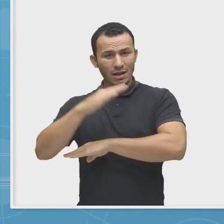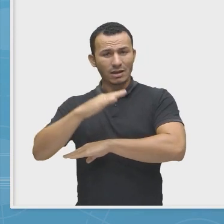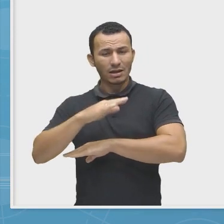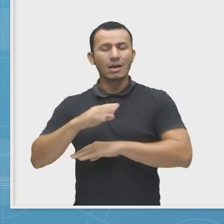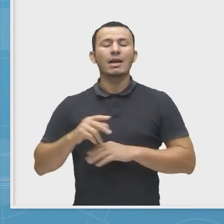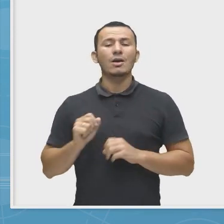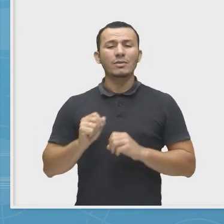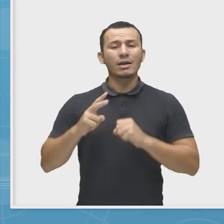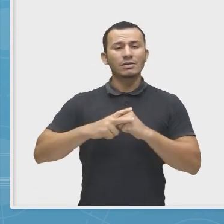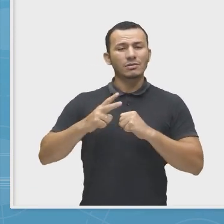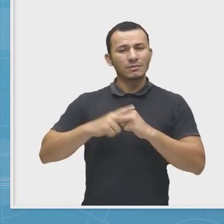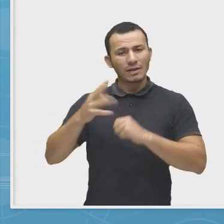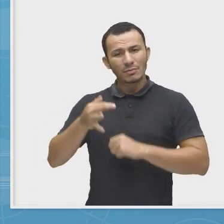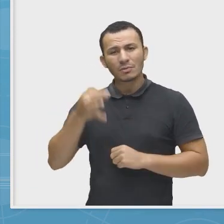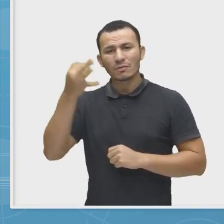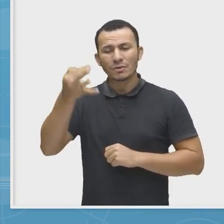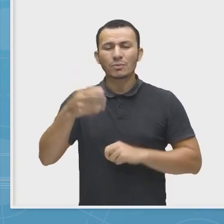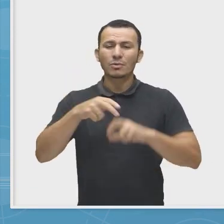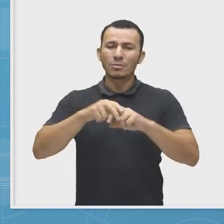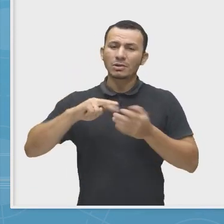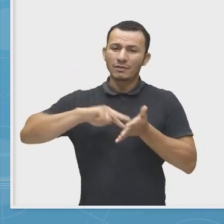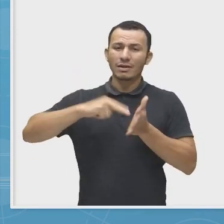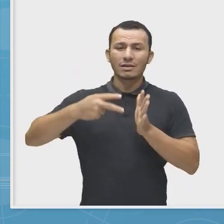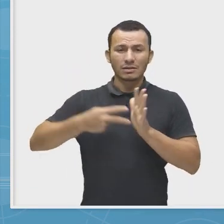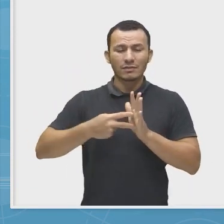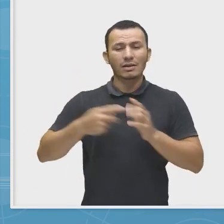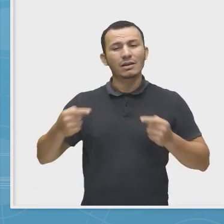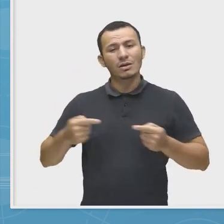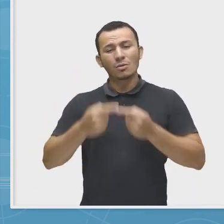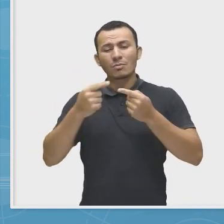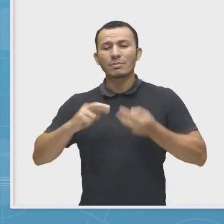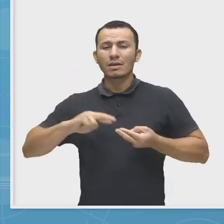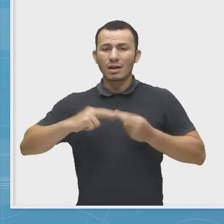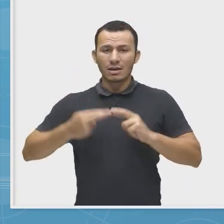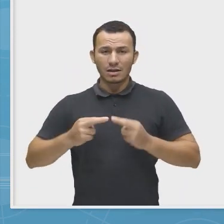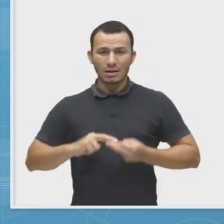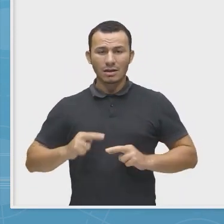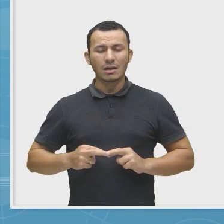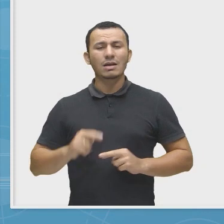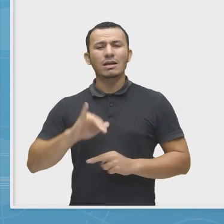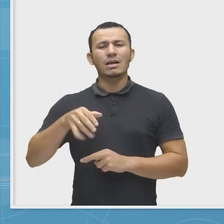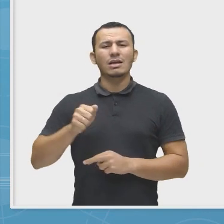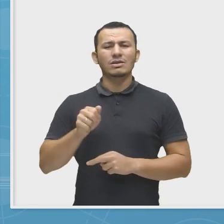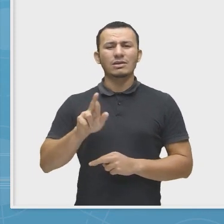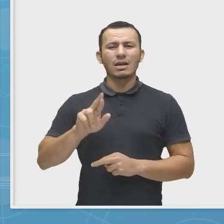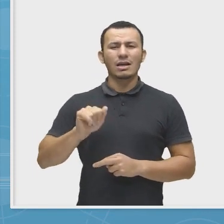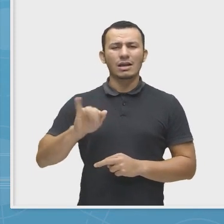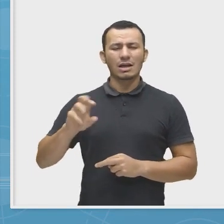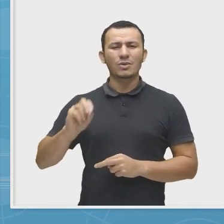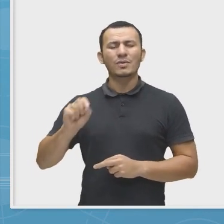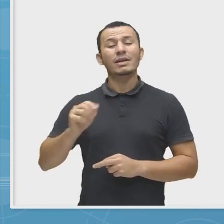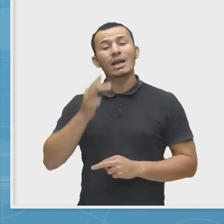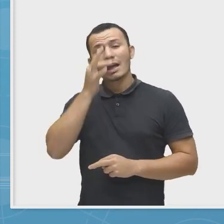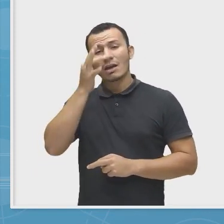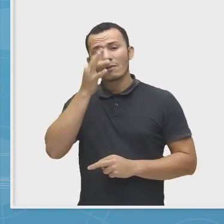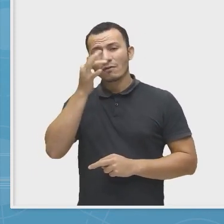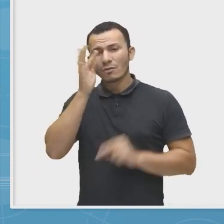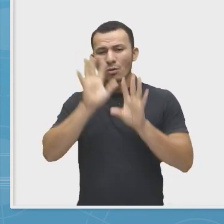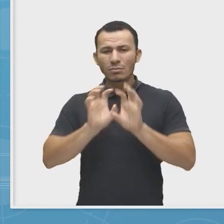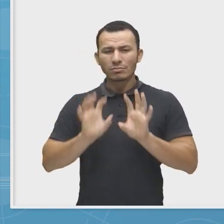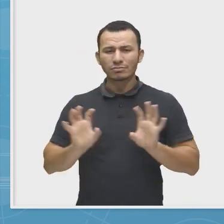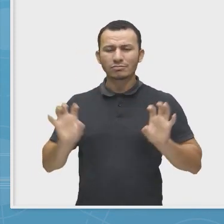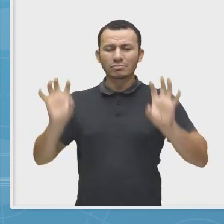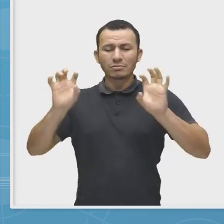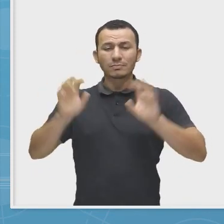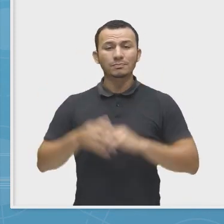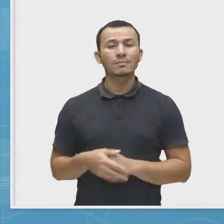aí as rimas internas. Gerânios são flores, é um tipo de flor. Amigos escreverão